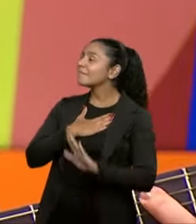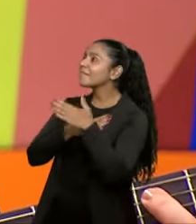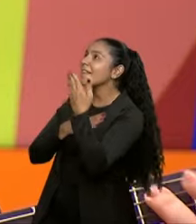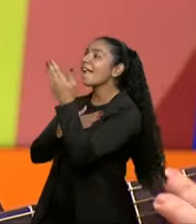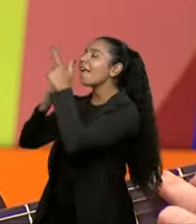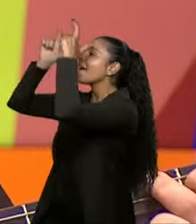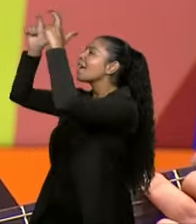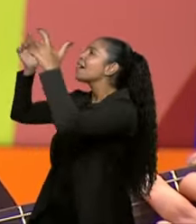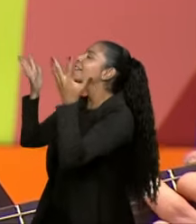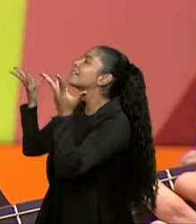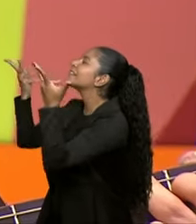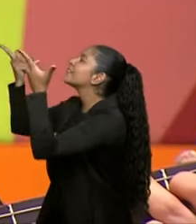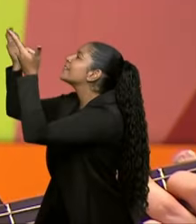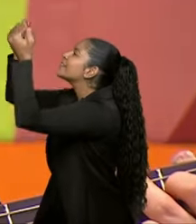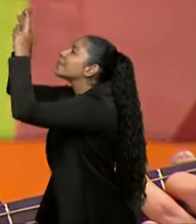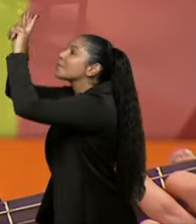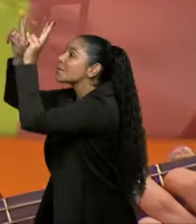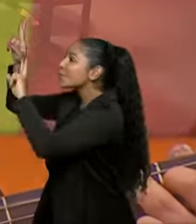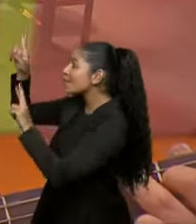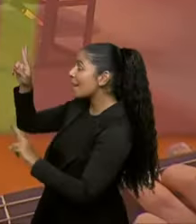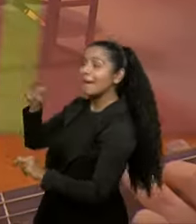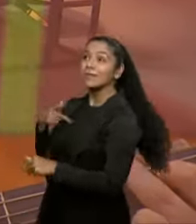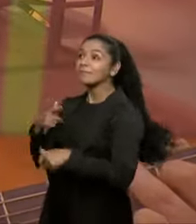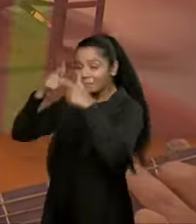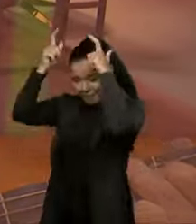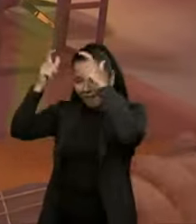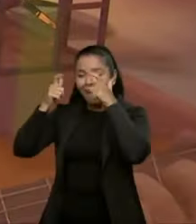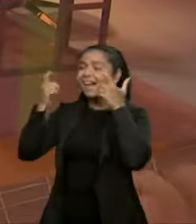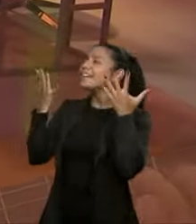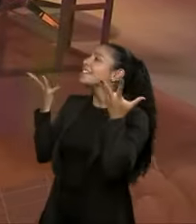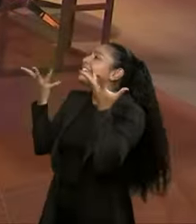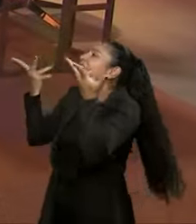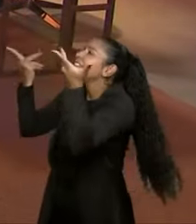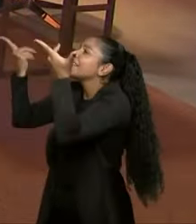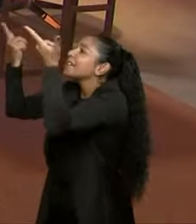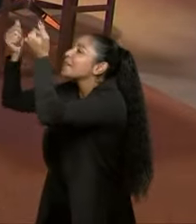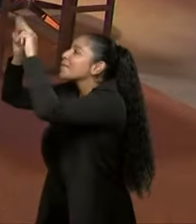Rainha dos raios, rainha dos raios,